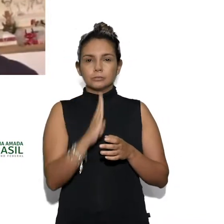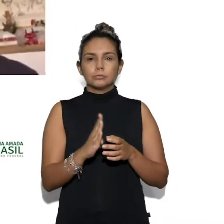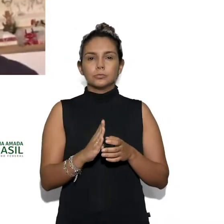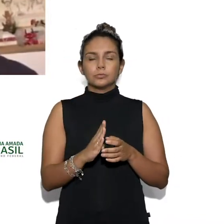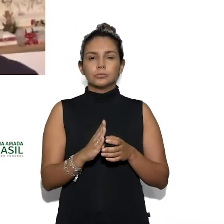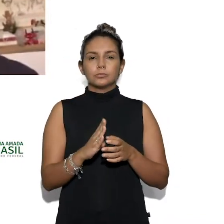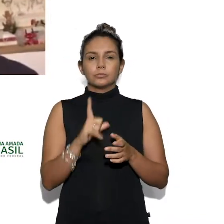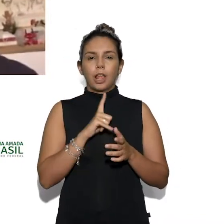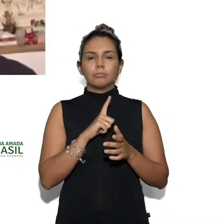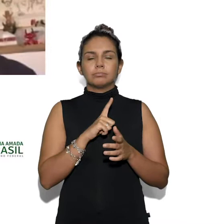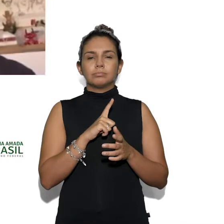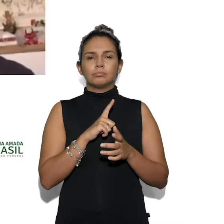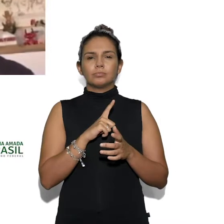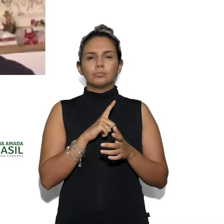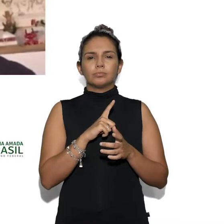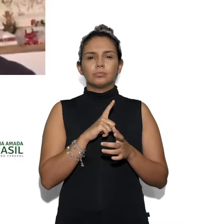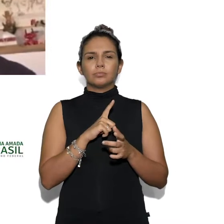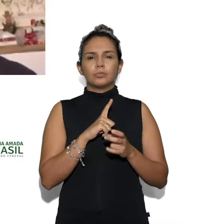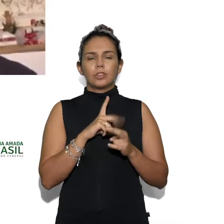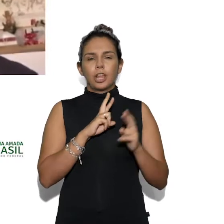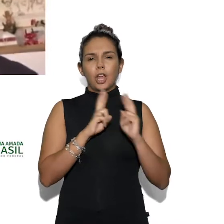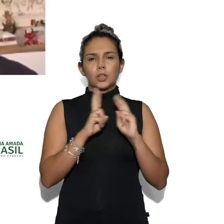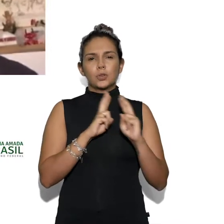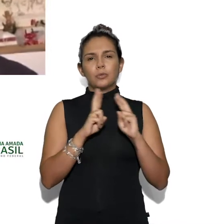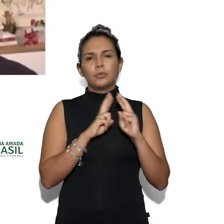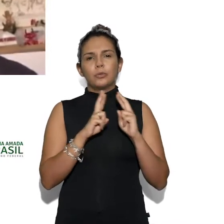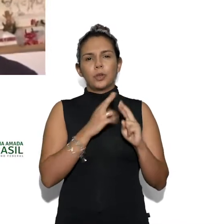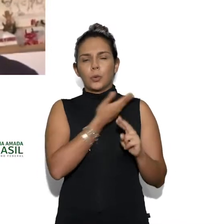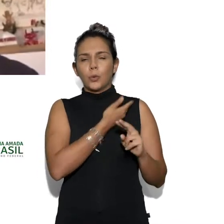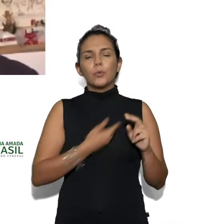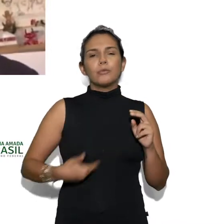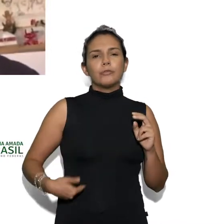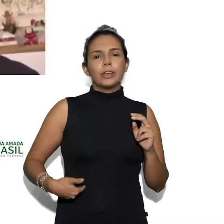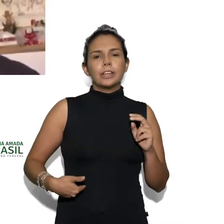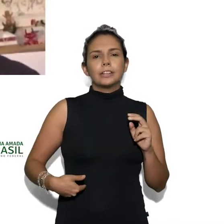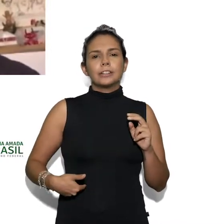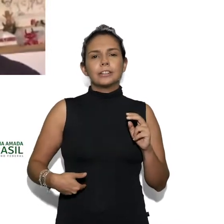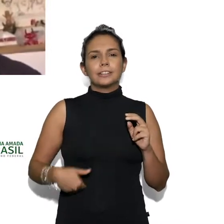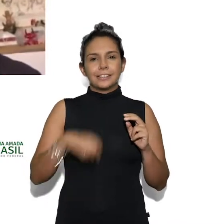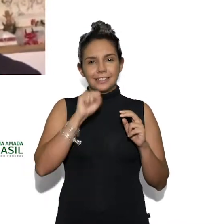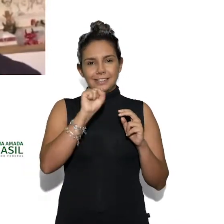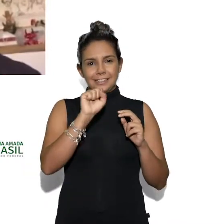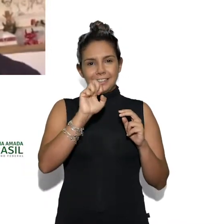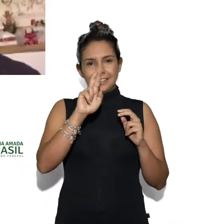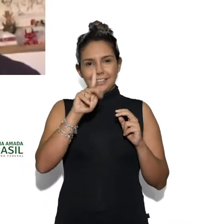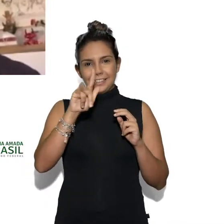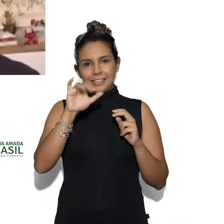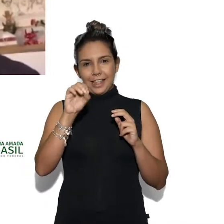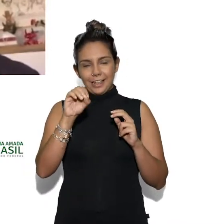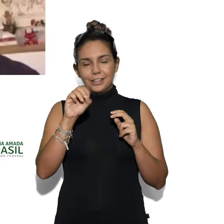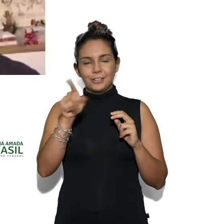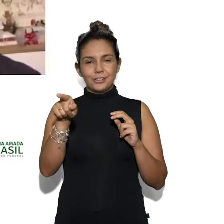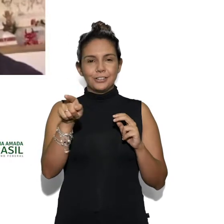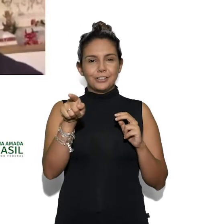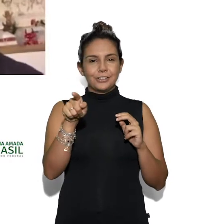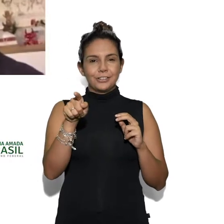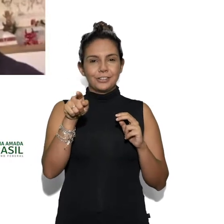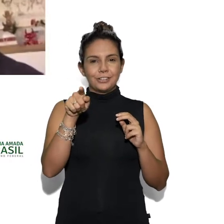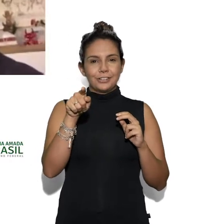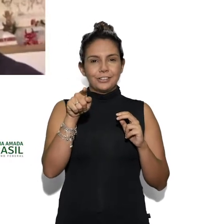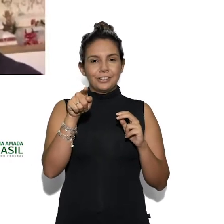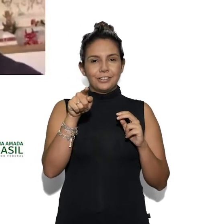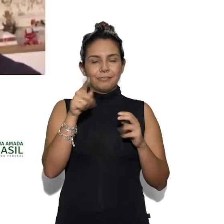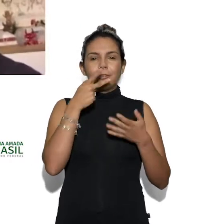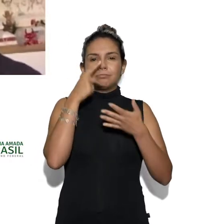teria até uma solução fácil, era criar um governo com Sérgio, Lilia